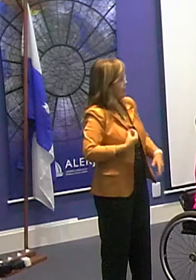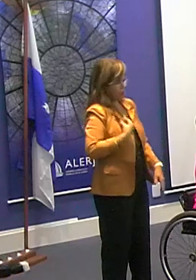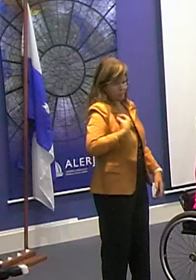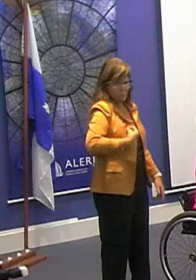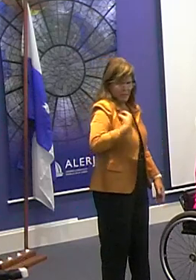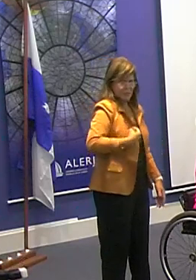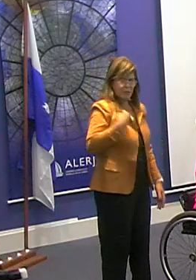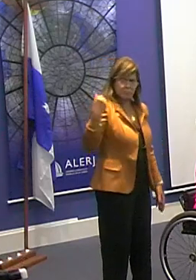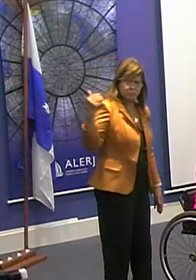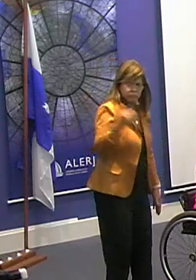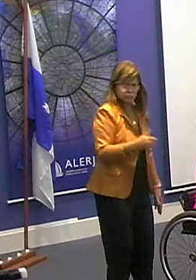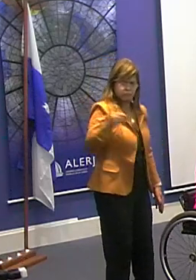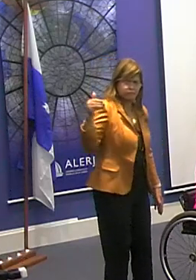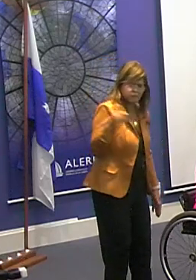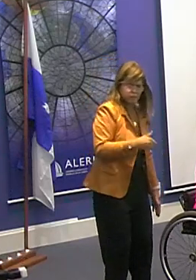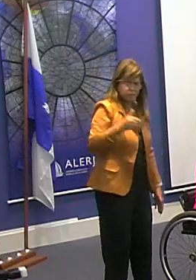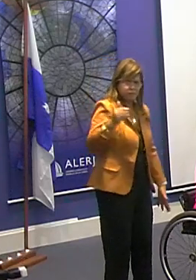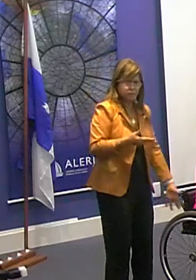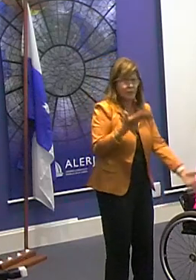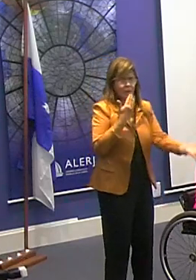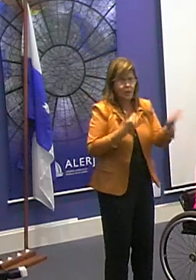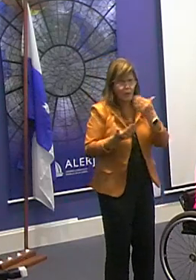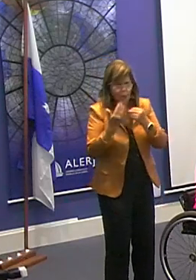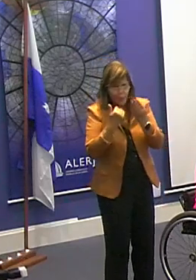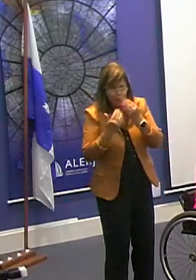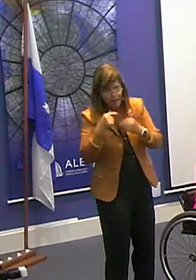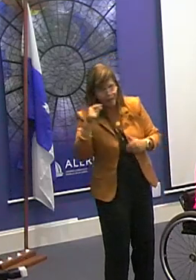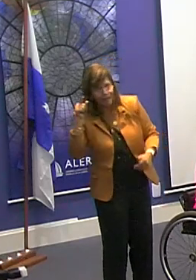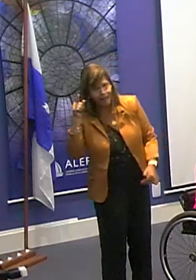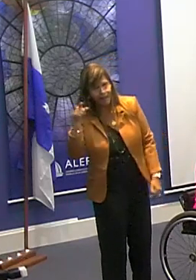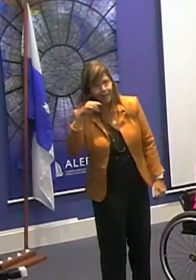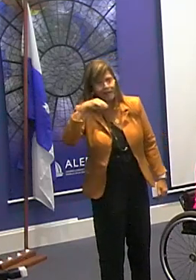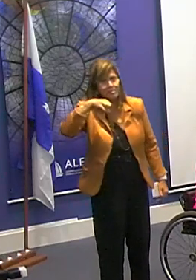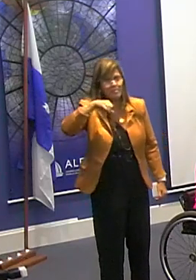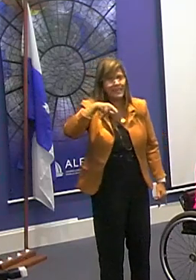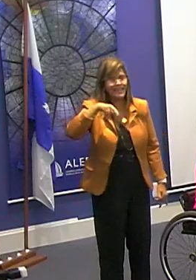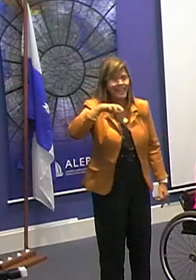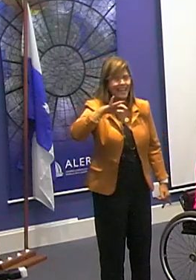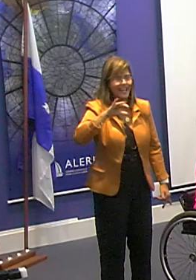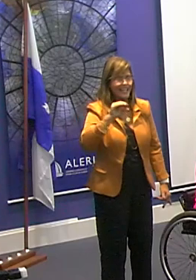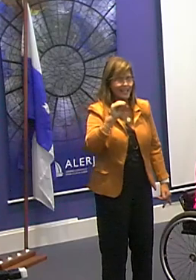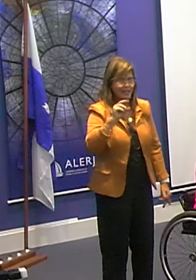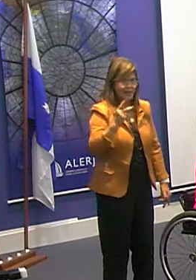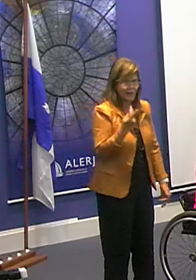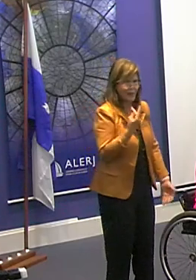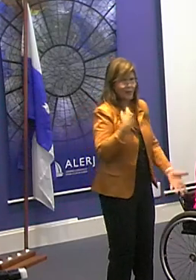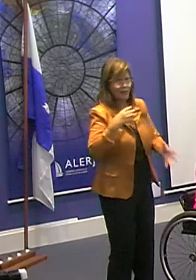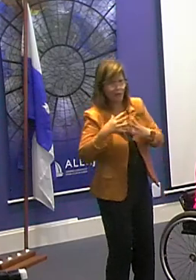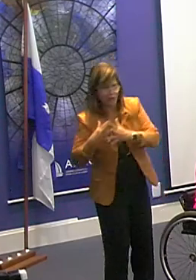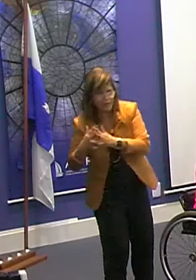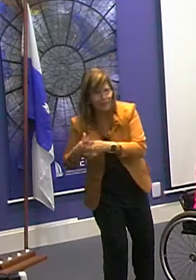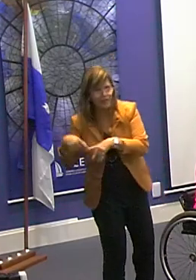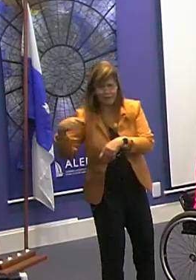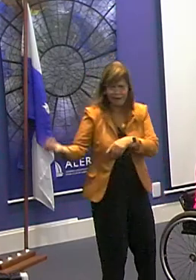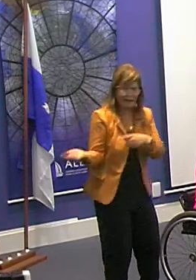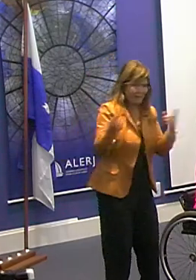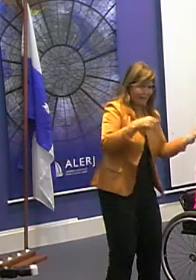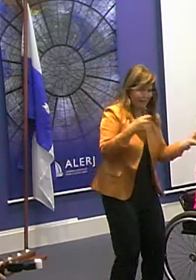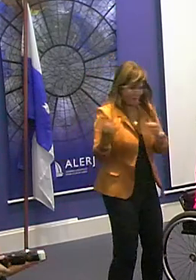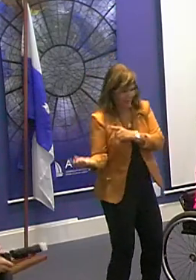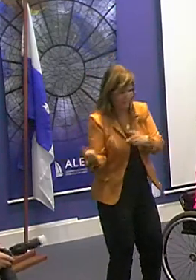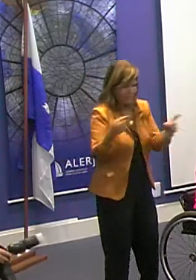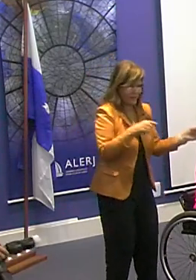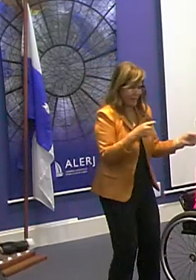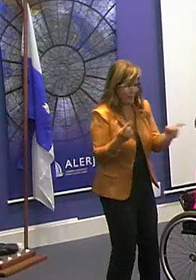gente comia no Mineirinho, dormia no Mineirão. Era uma confusão danada, né? Vai para lá, vai para cá. Mas a Maria